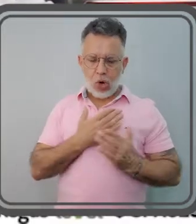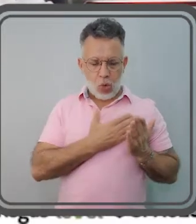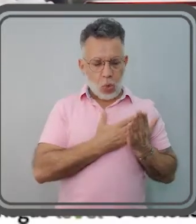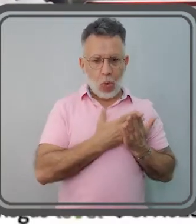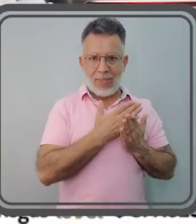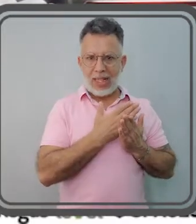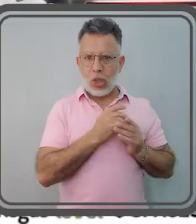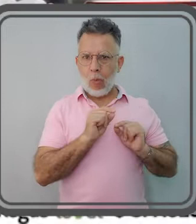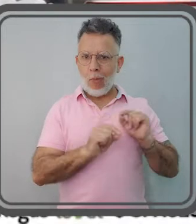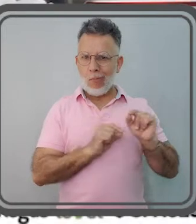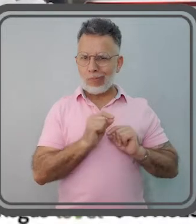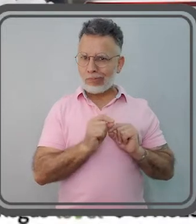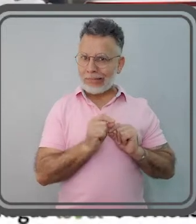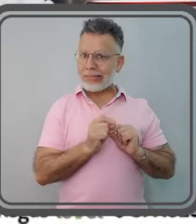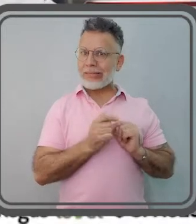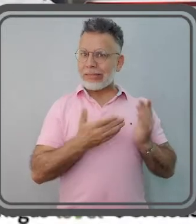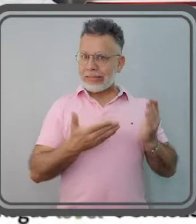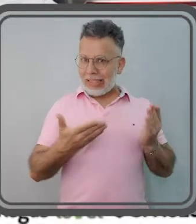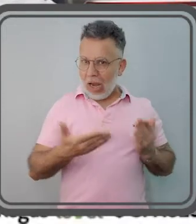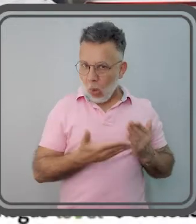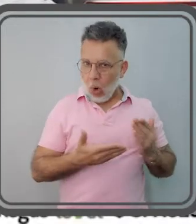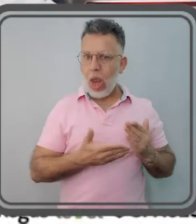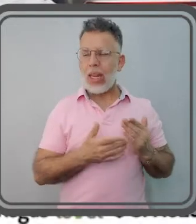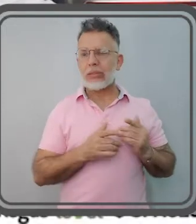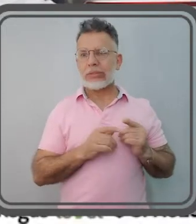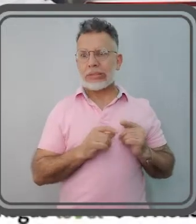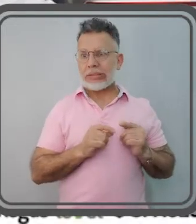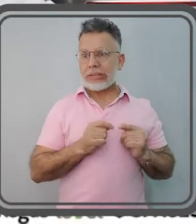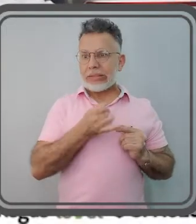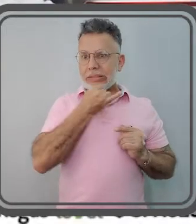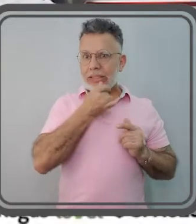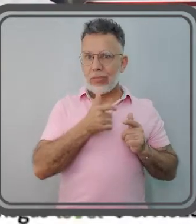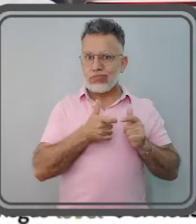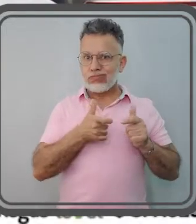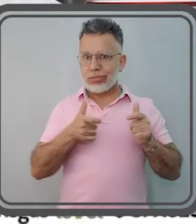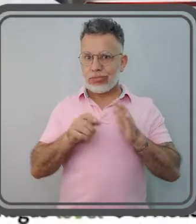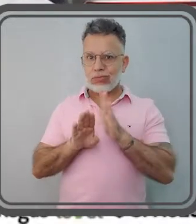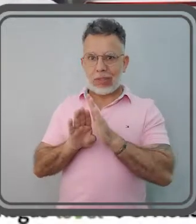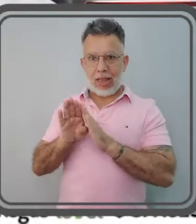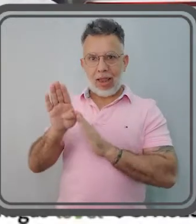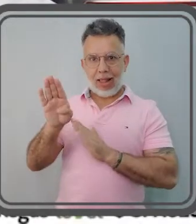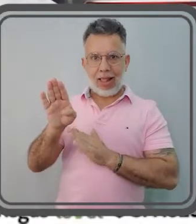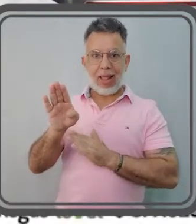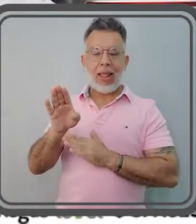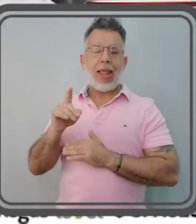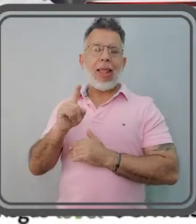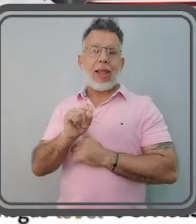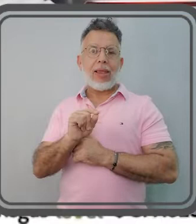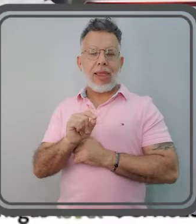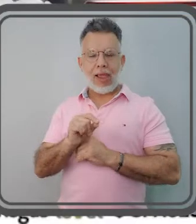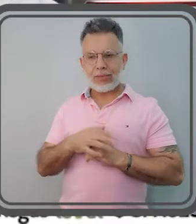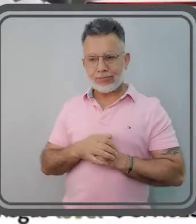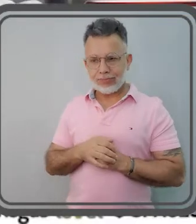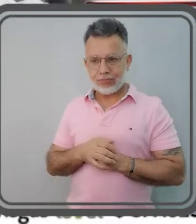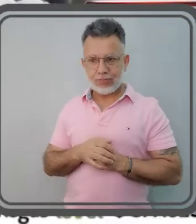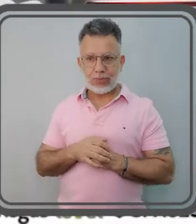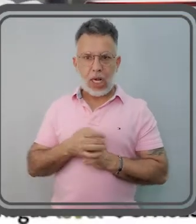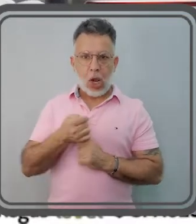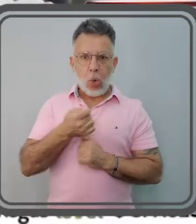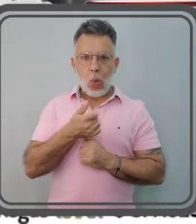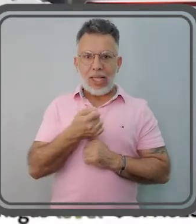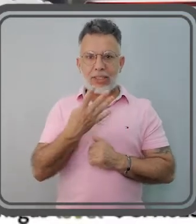nesse crescimento, que é saltar de quase 40 unidades para 80, né? Então, como é que você